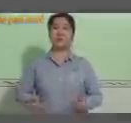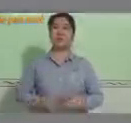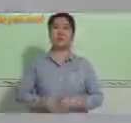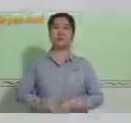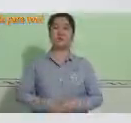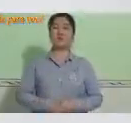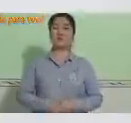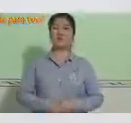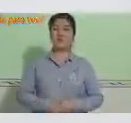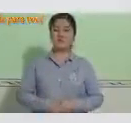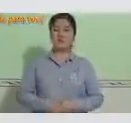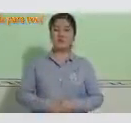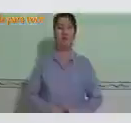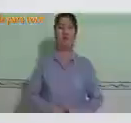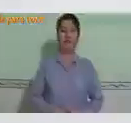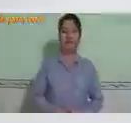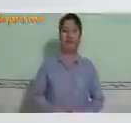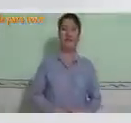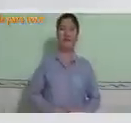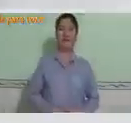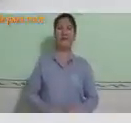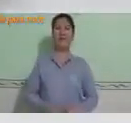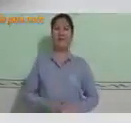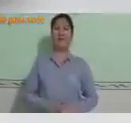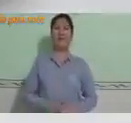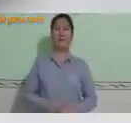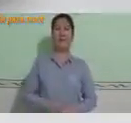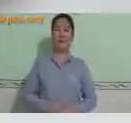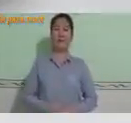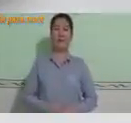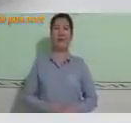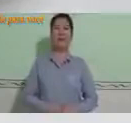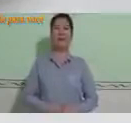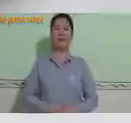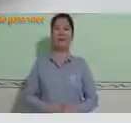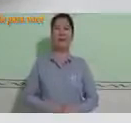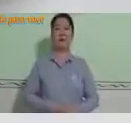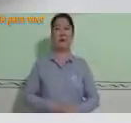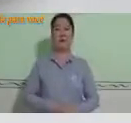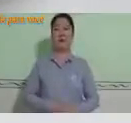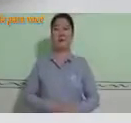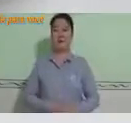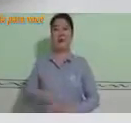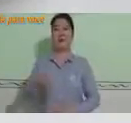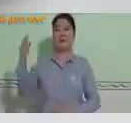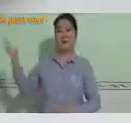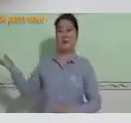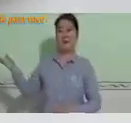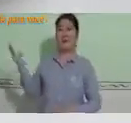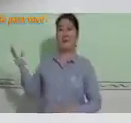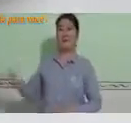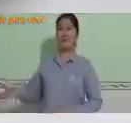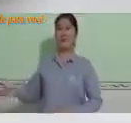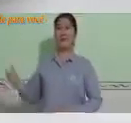op rs decidiram o ds ou a cl oz ea secid lhe atirou ó pp o dsr de